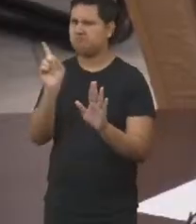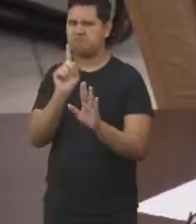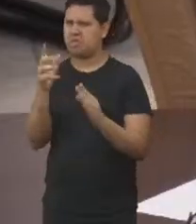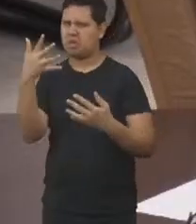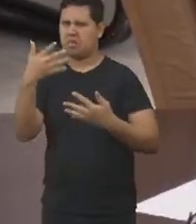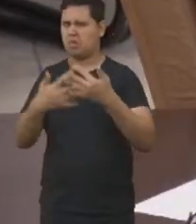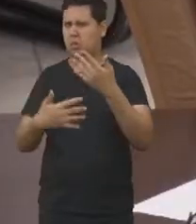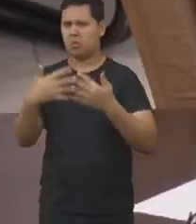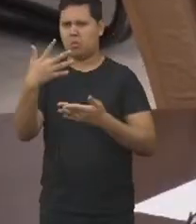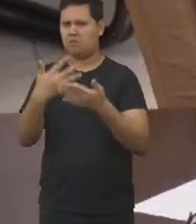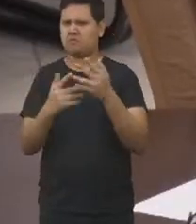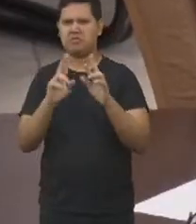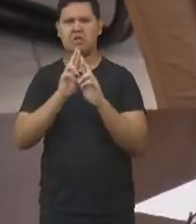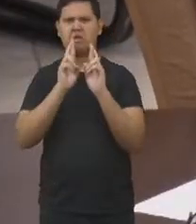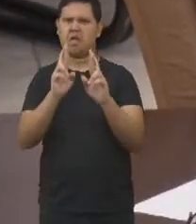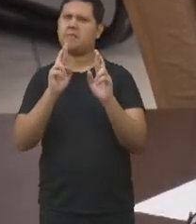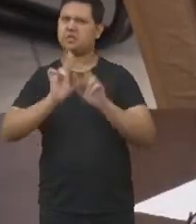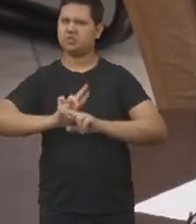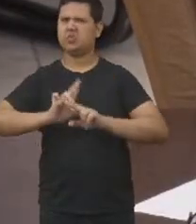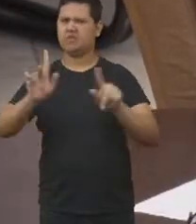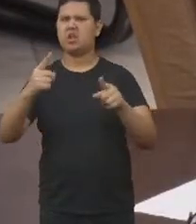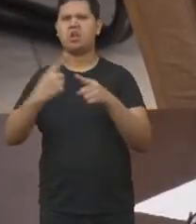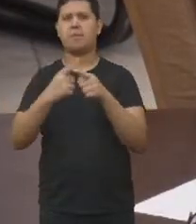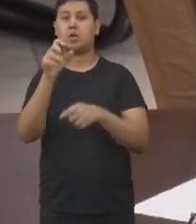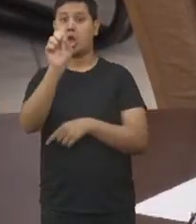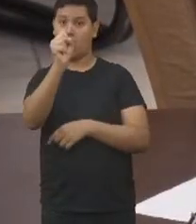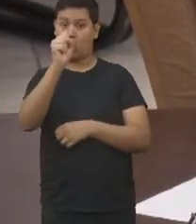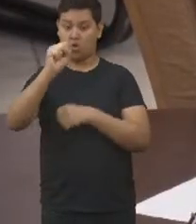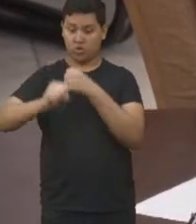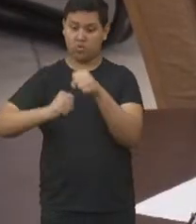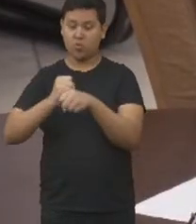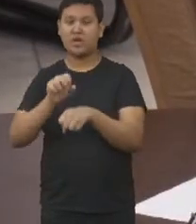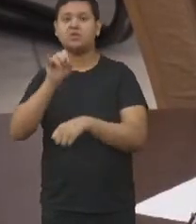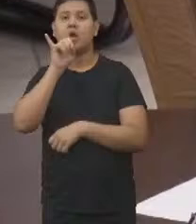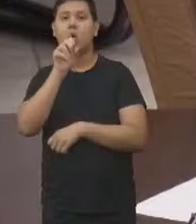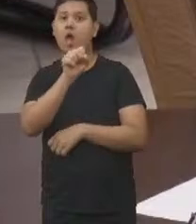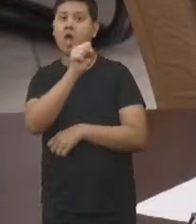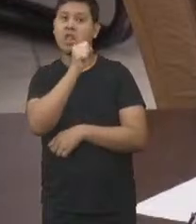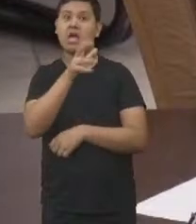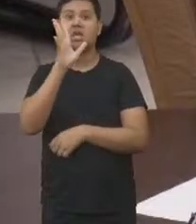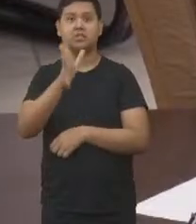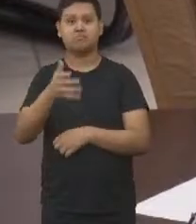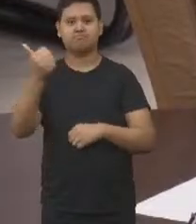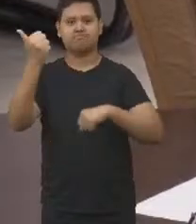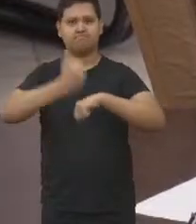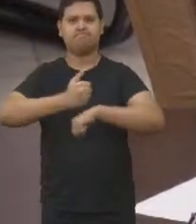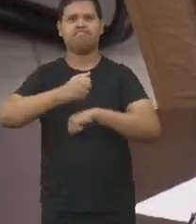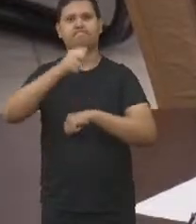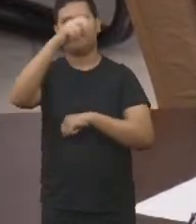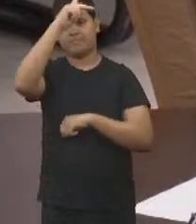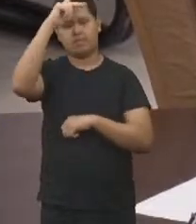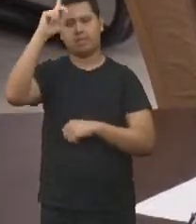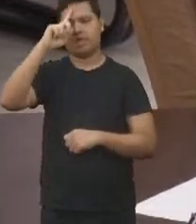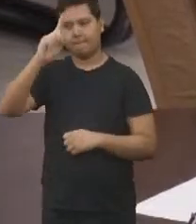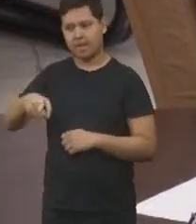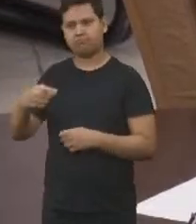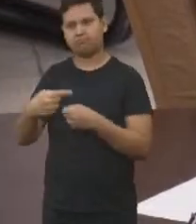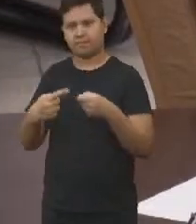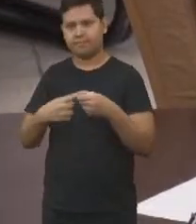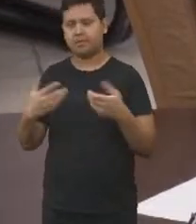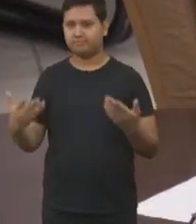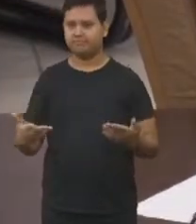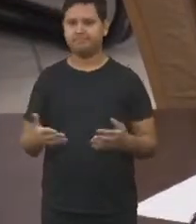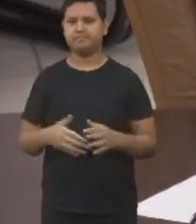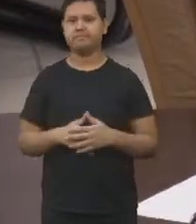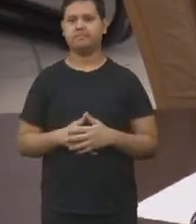né, de ser construído, porque faz 8 anos que o Isaías governa a cidade. Só por fim, mesma questão que o